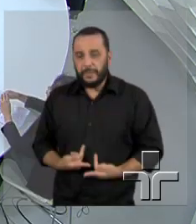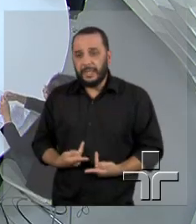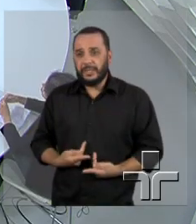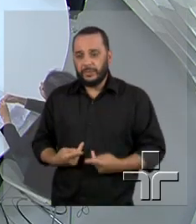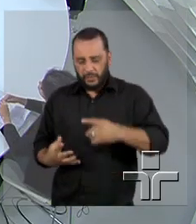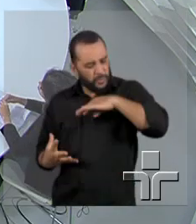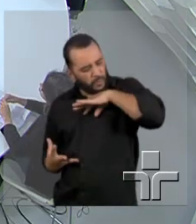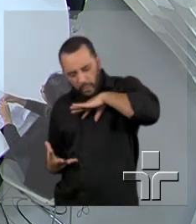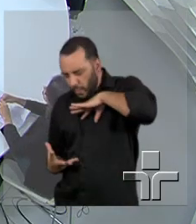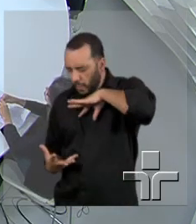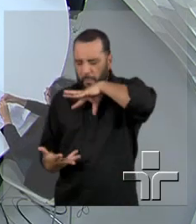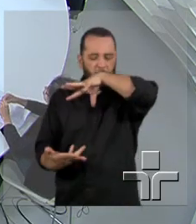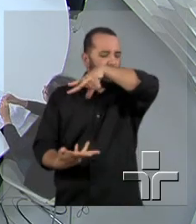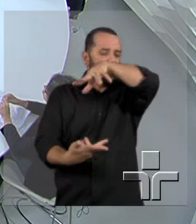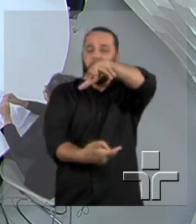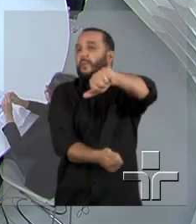planetarização